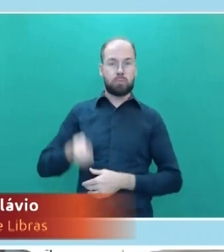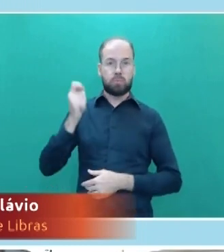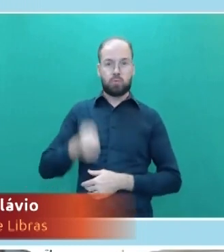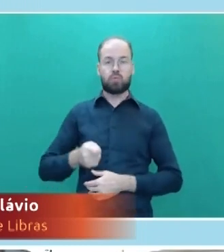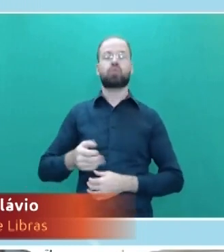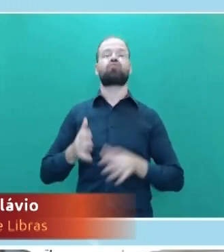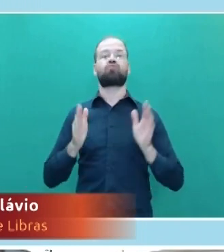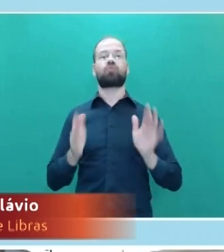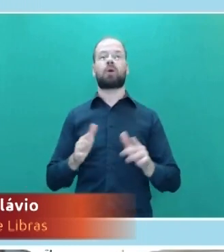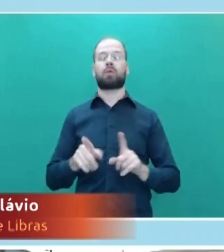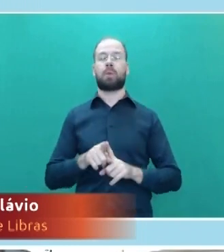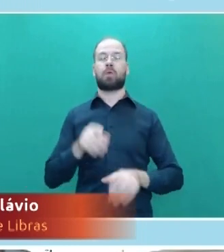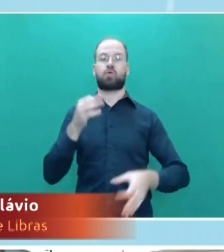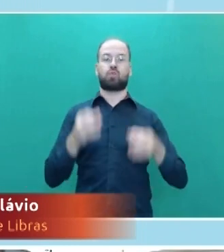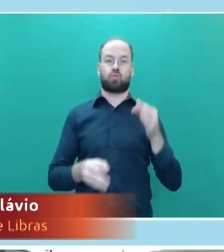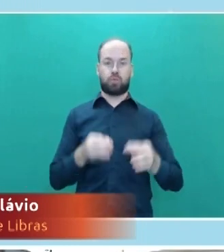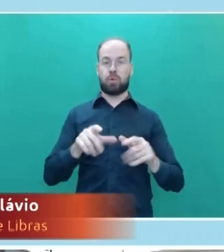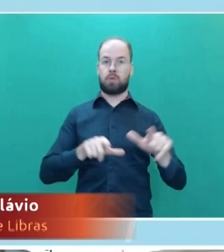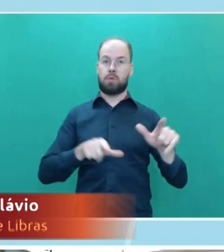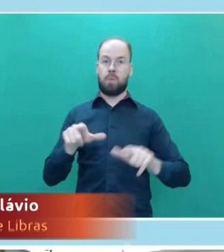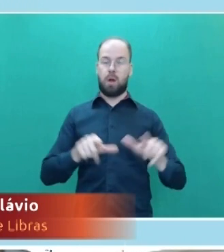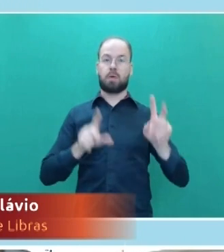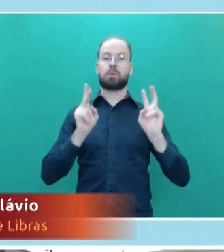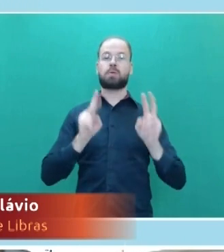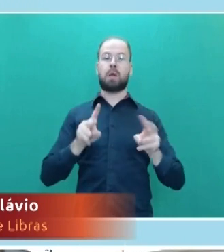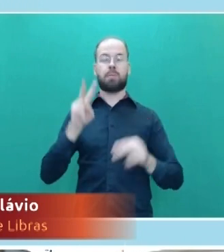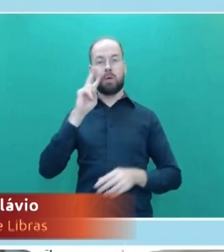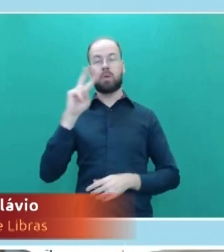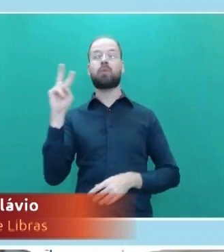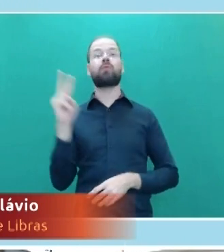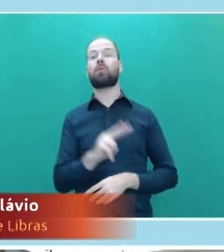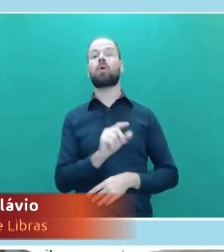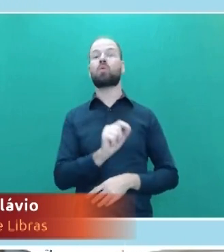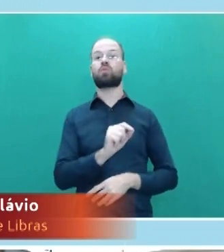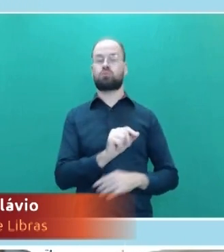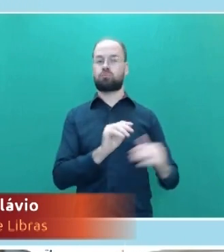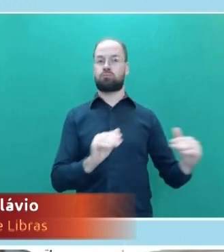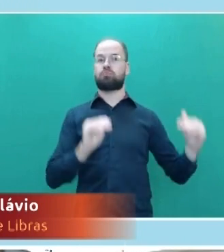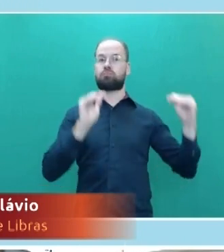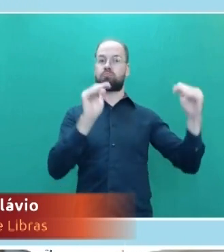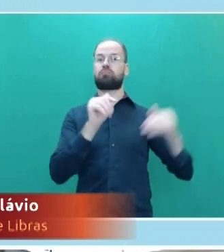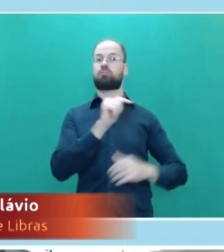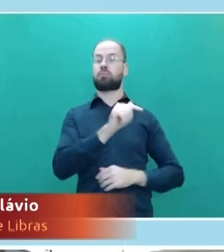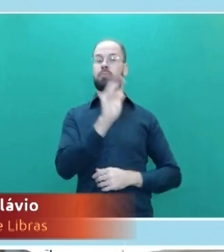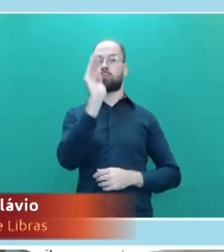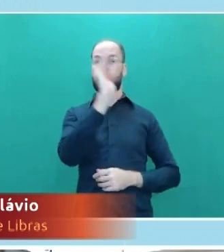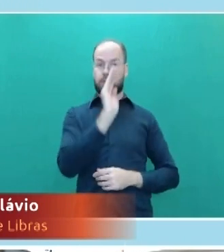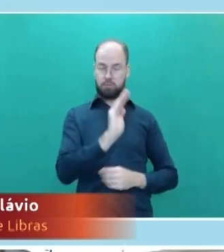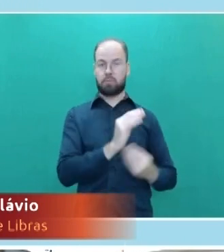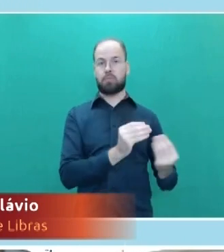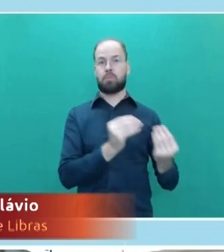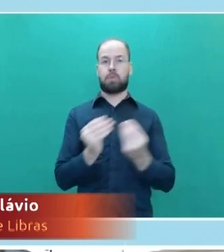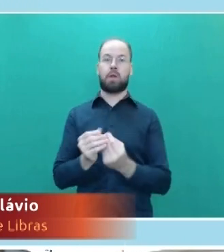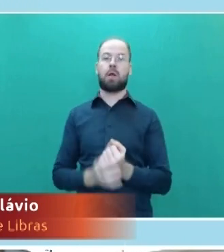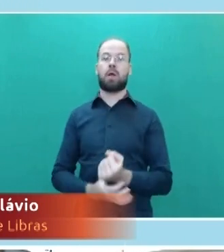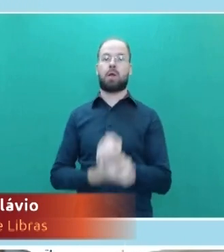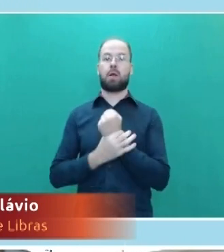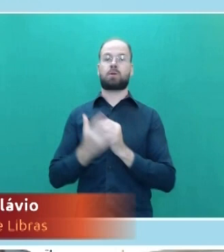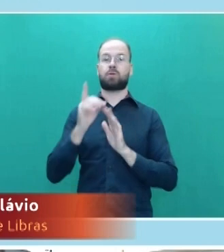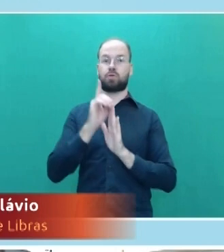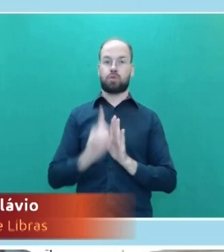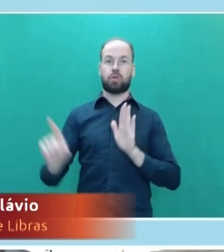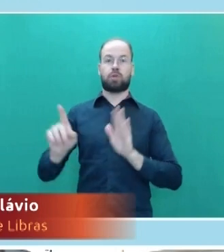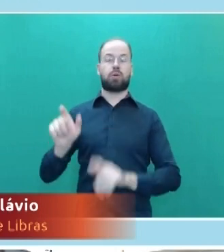e a Justiça do Trabalho sempre foi vista, né, como uma das instâncias no Brasil que geralmente garantia, né, o direito do trabalhador.